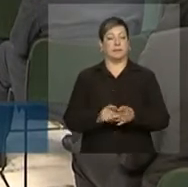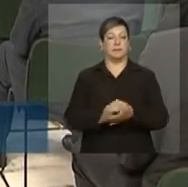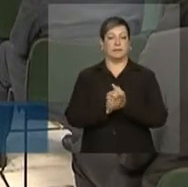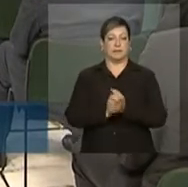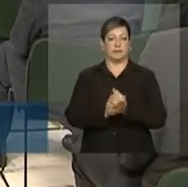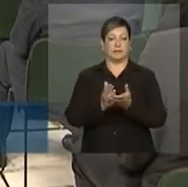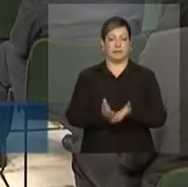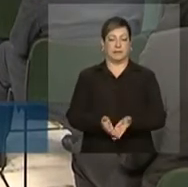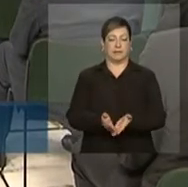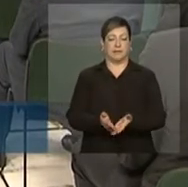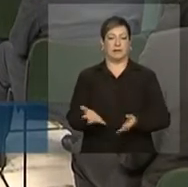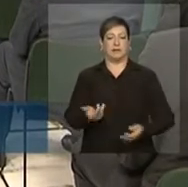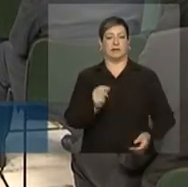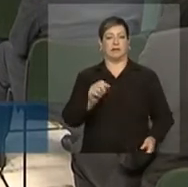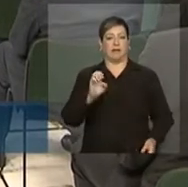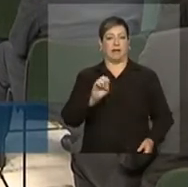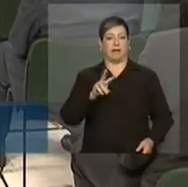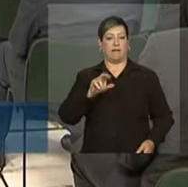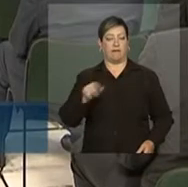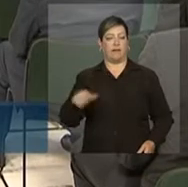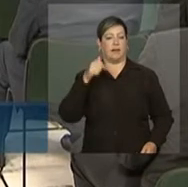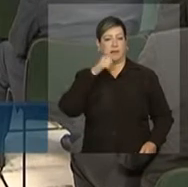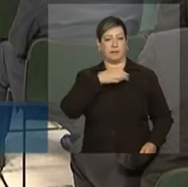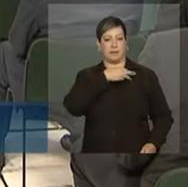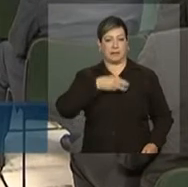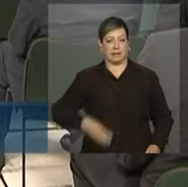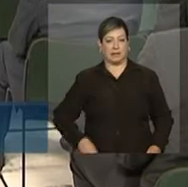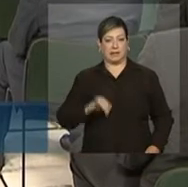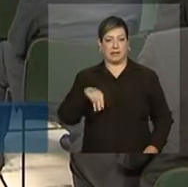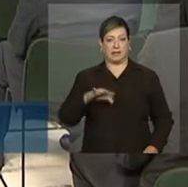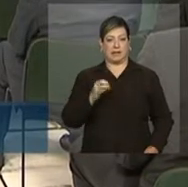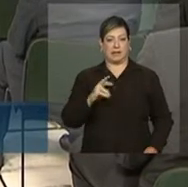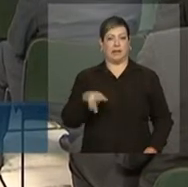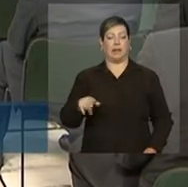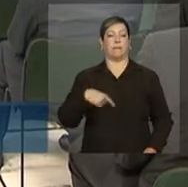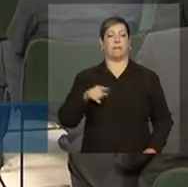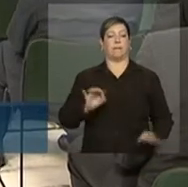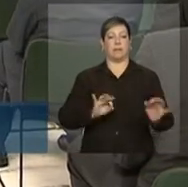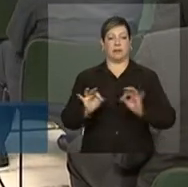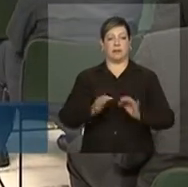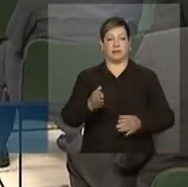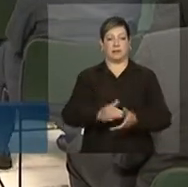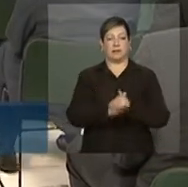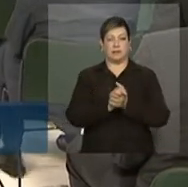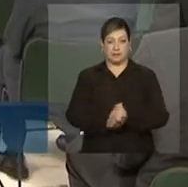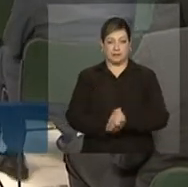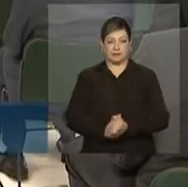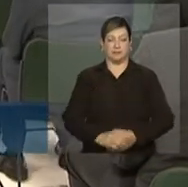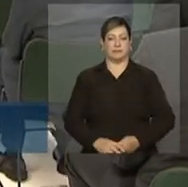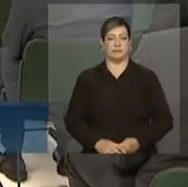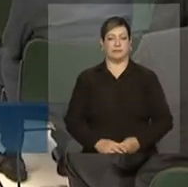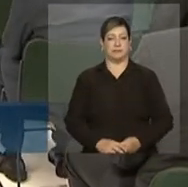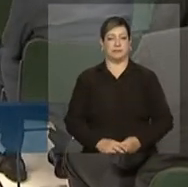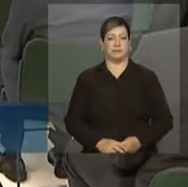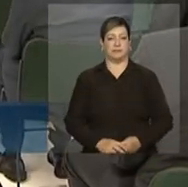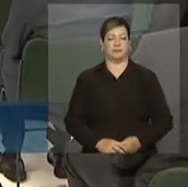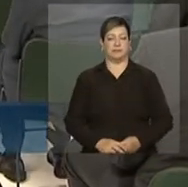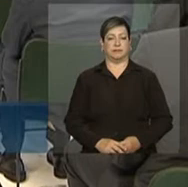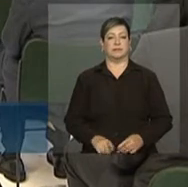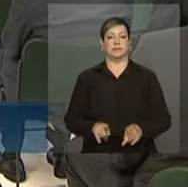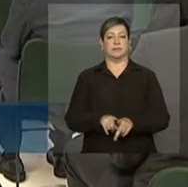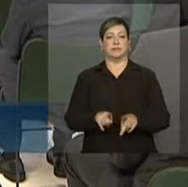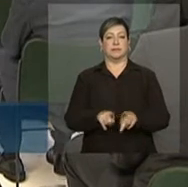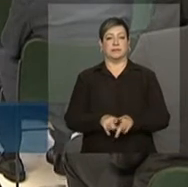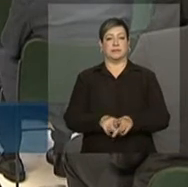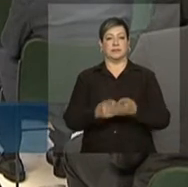Excelentíssima, ilustríssima senhora Eva Chiavon, ministra interina do Planejamento, Orçamento e Gestão.